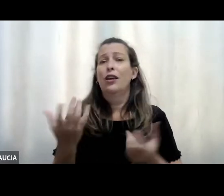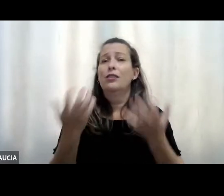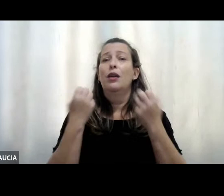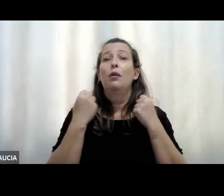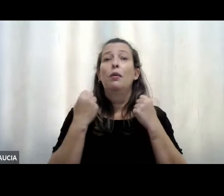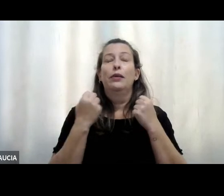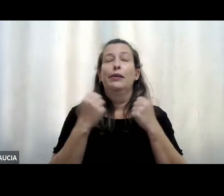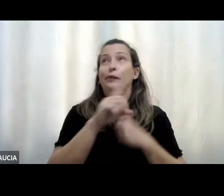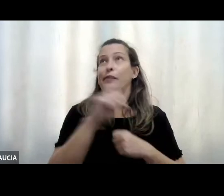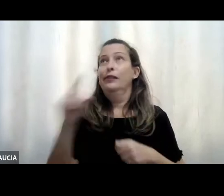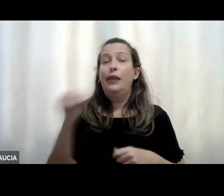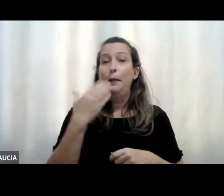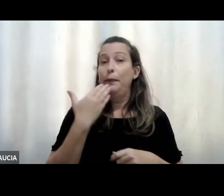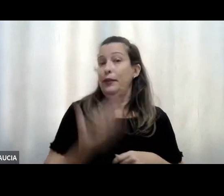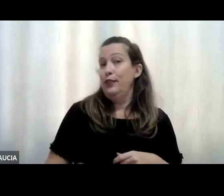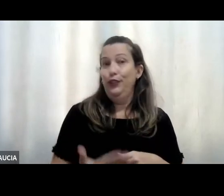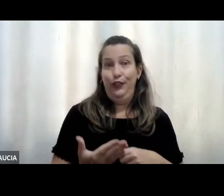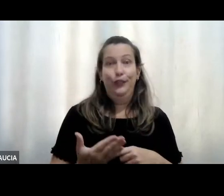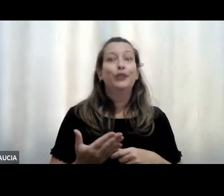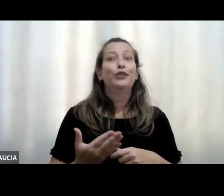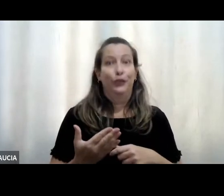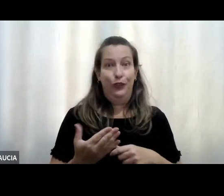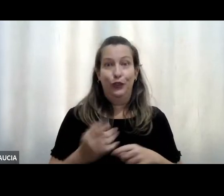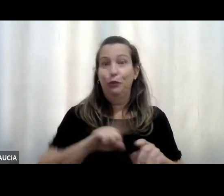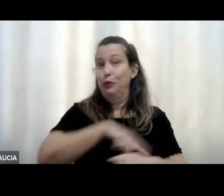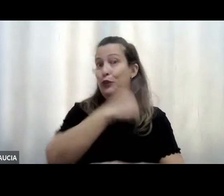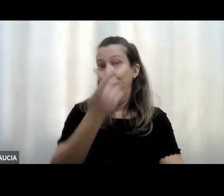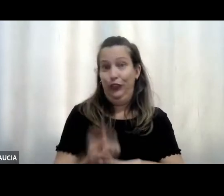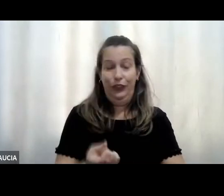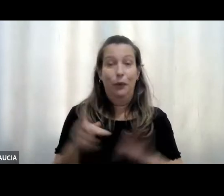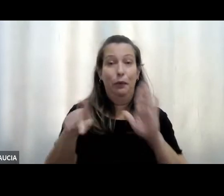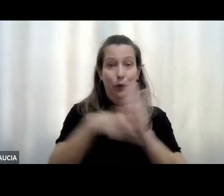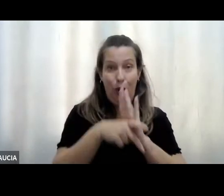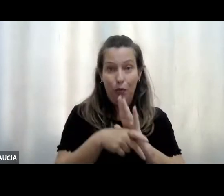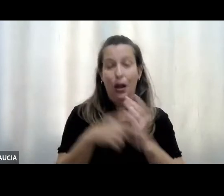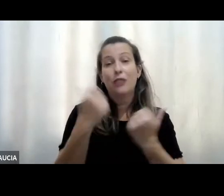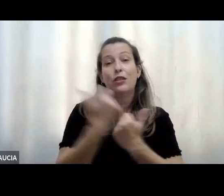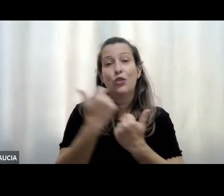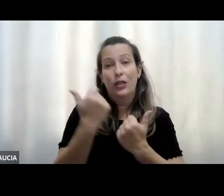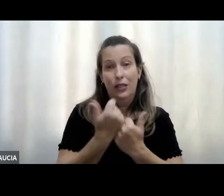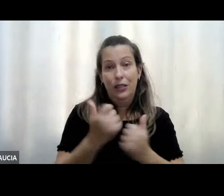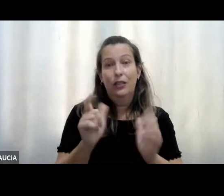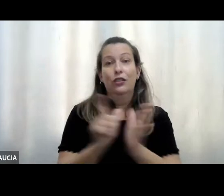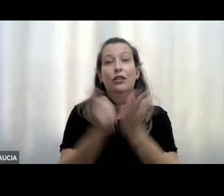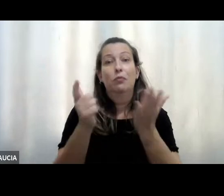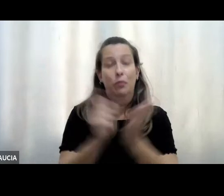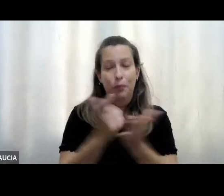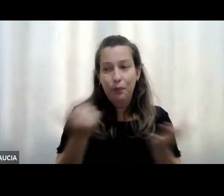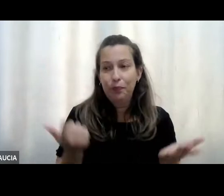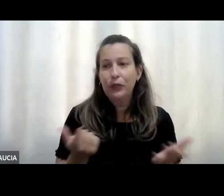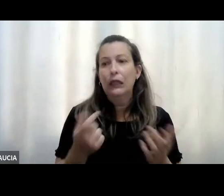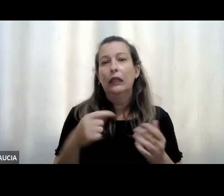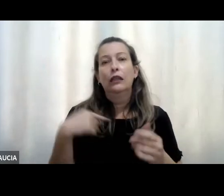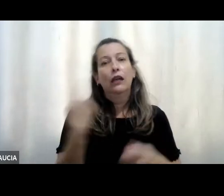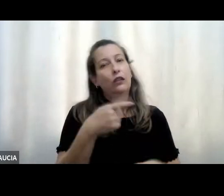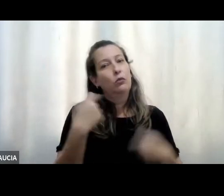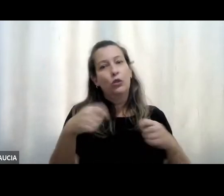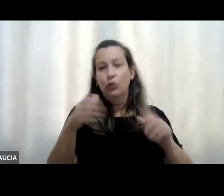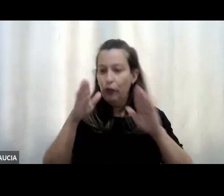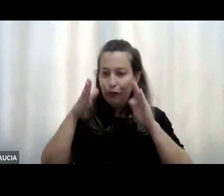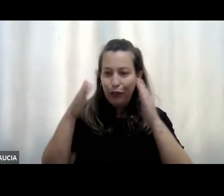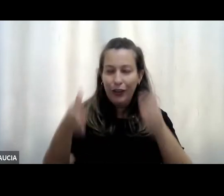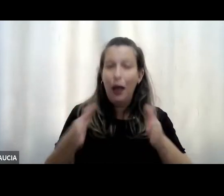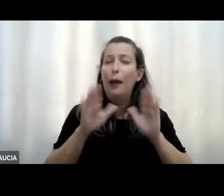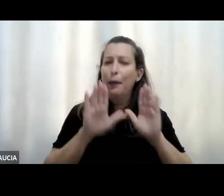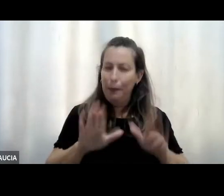imprensa por dia. Então, a gente precisou, de fato, focar em alguns nichos, né? Mas o meu